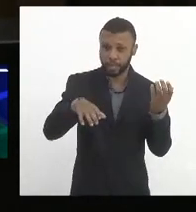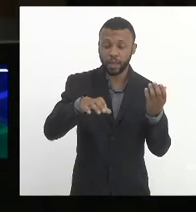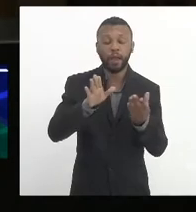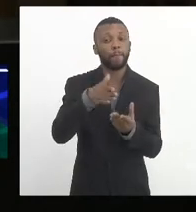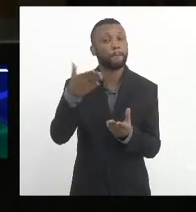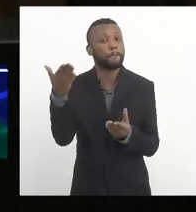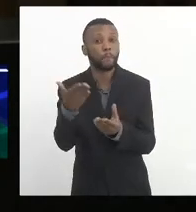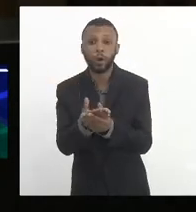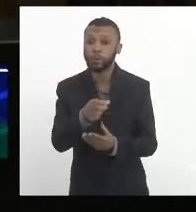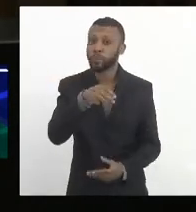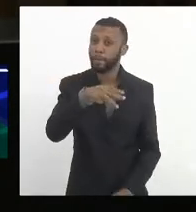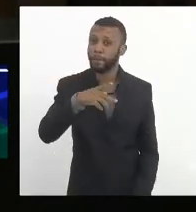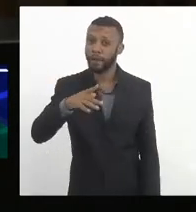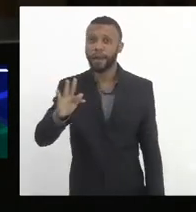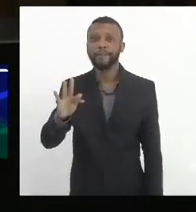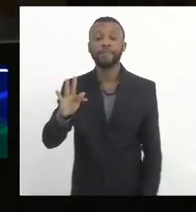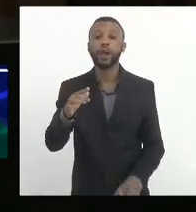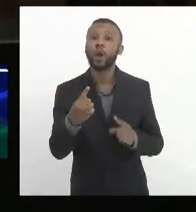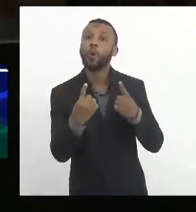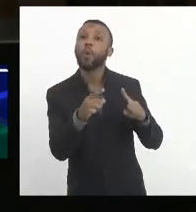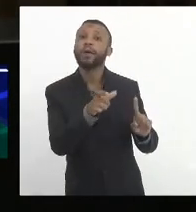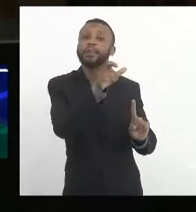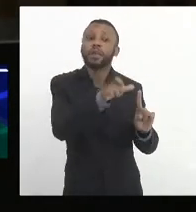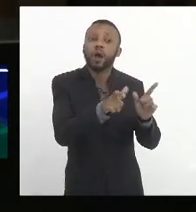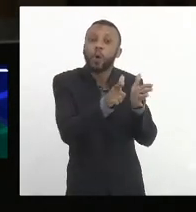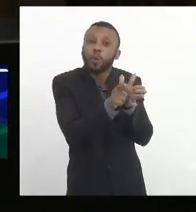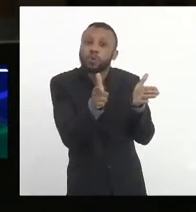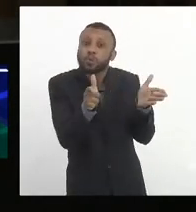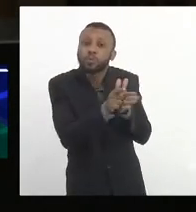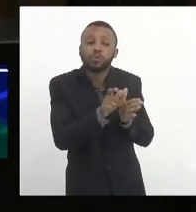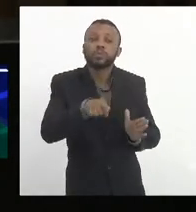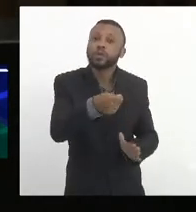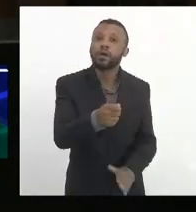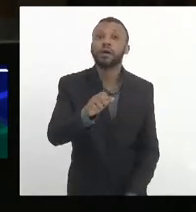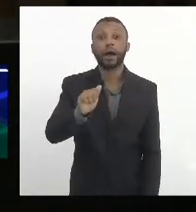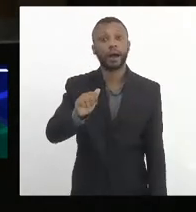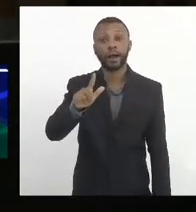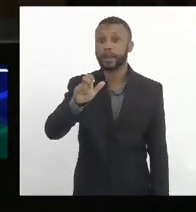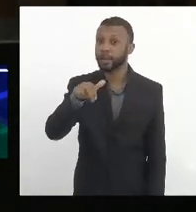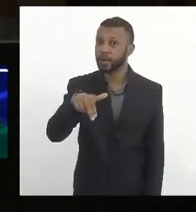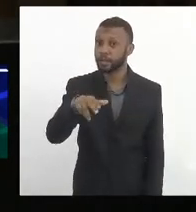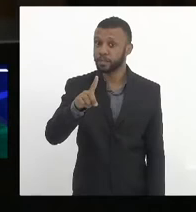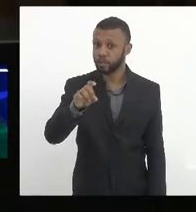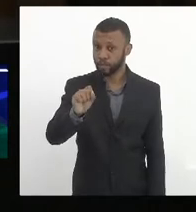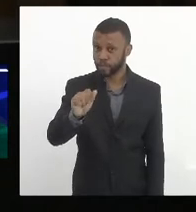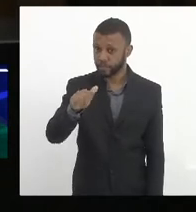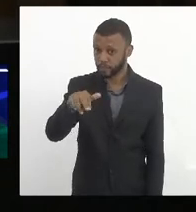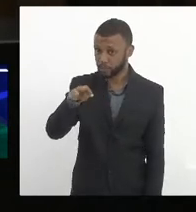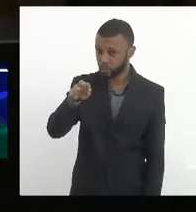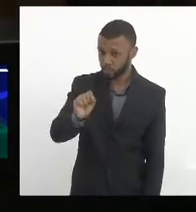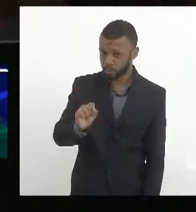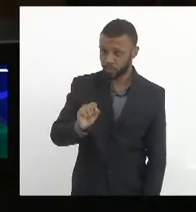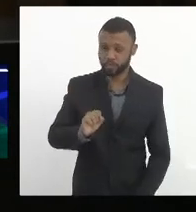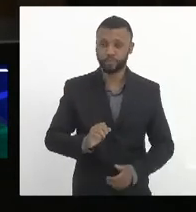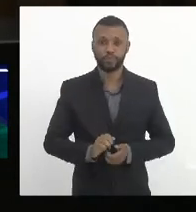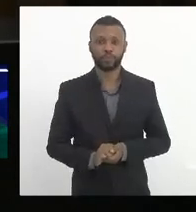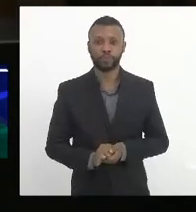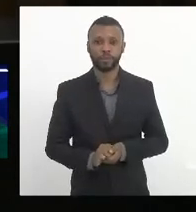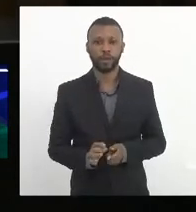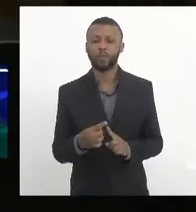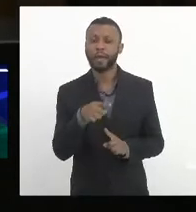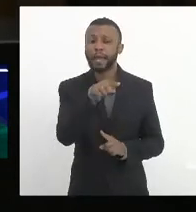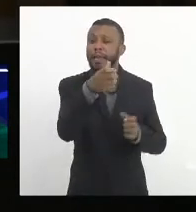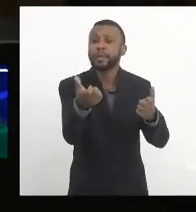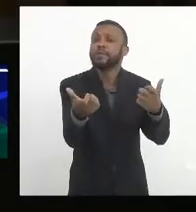Ministério Público Federal contra o jornalista Alan dos Santos do texto livre porque ele